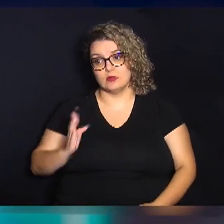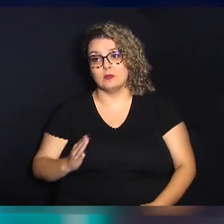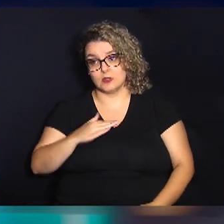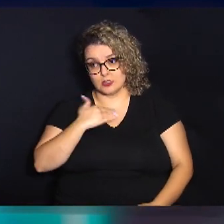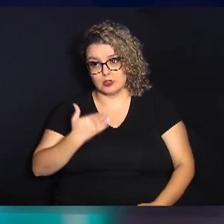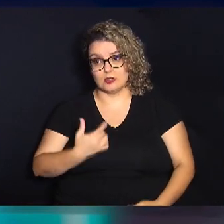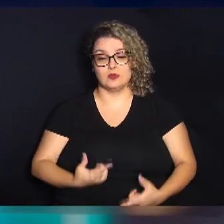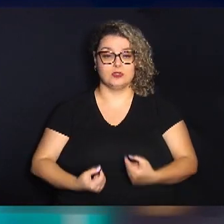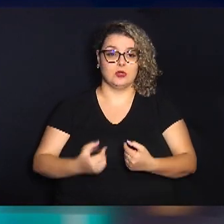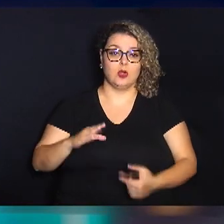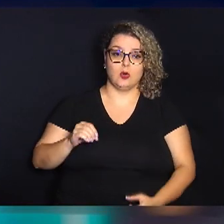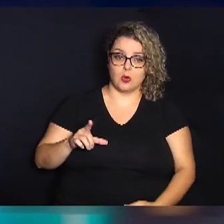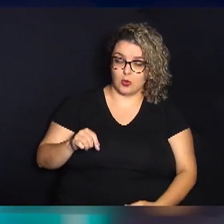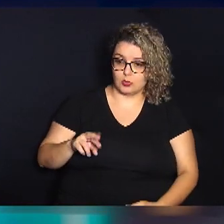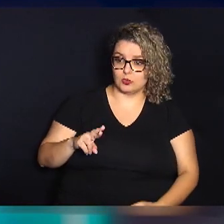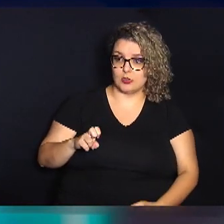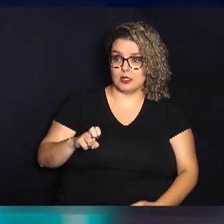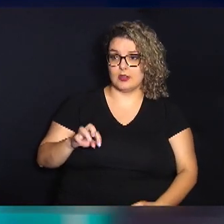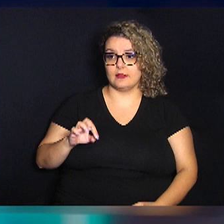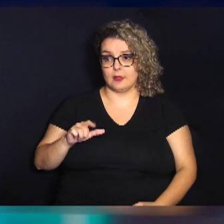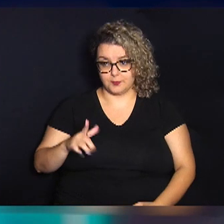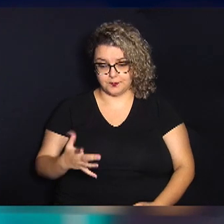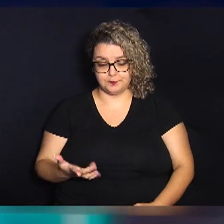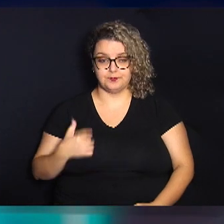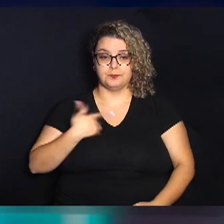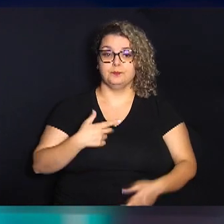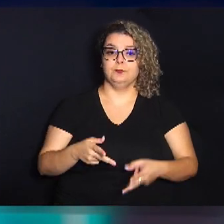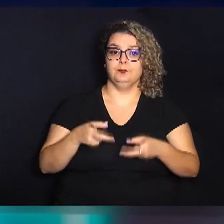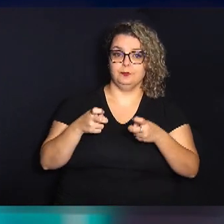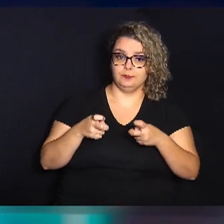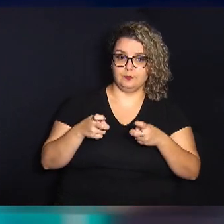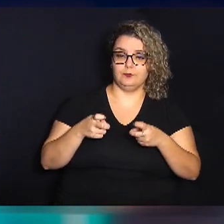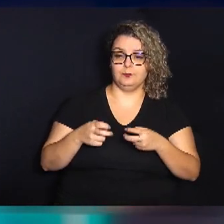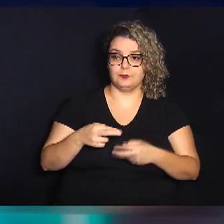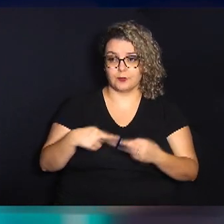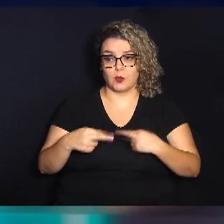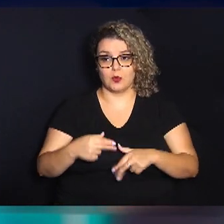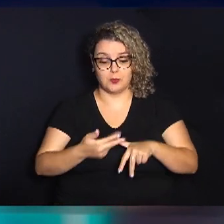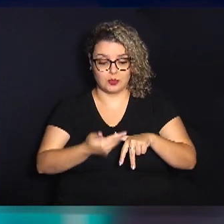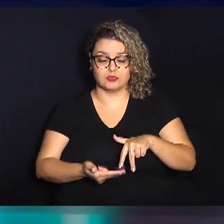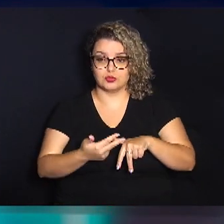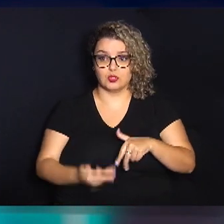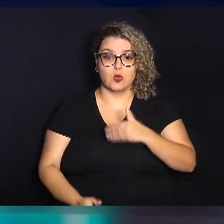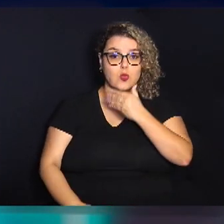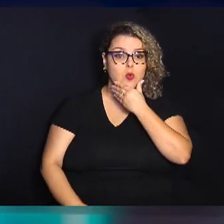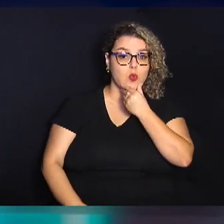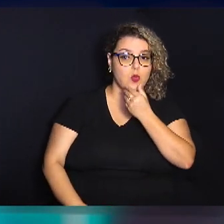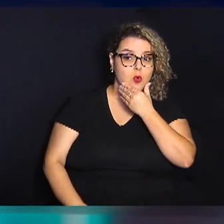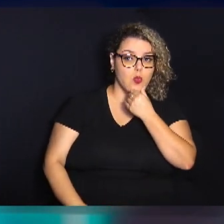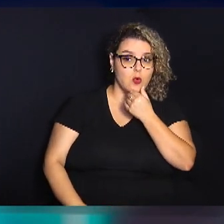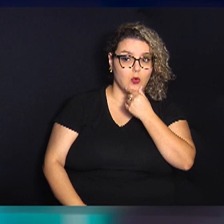câncer coloretal. E a gente pode perceber que, com respeito ao sexo, o homem ele vai